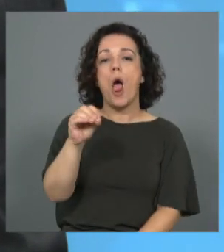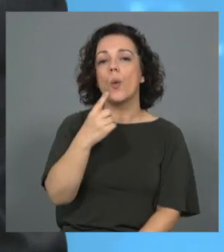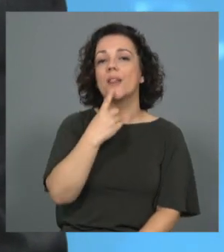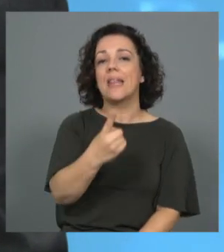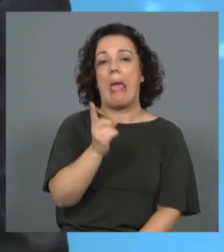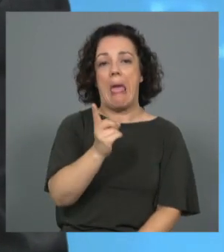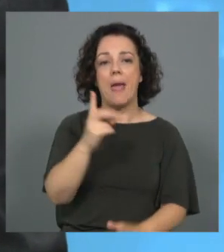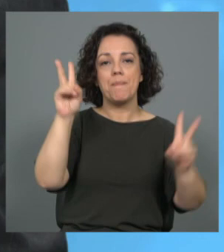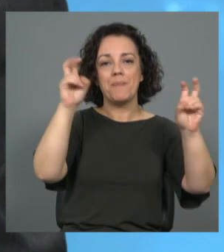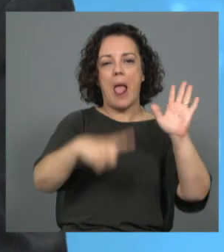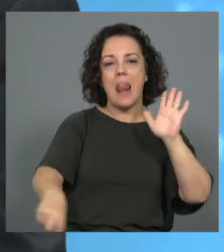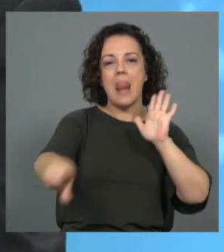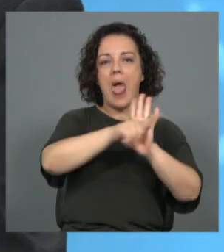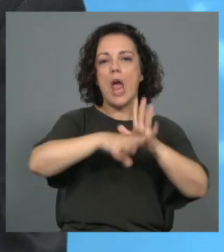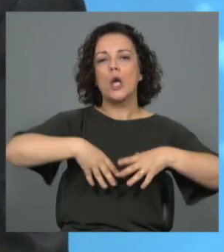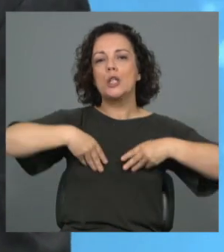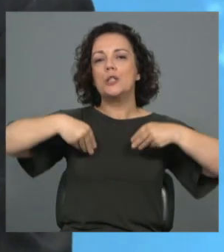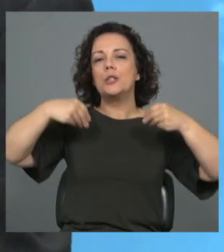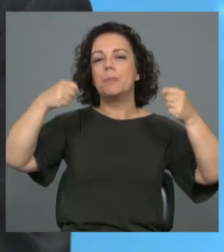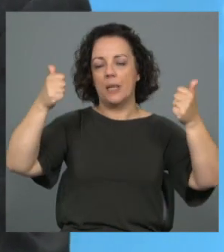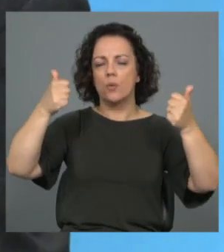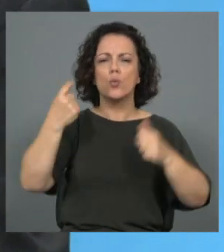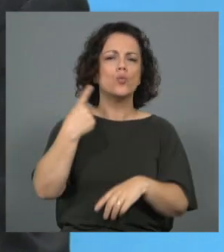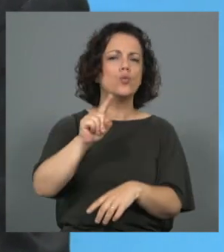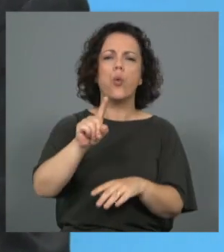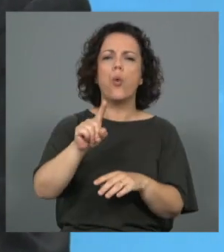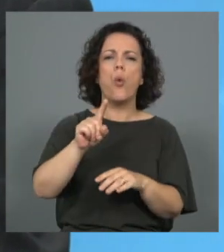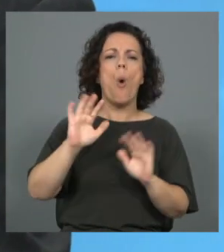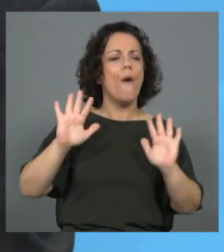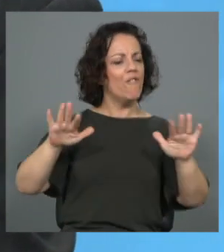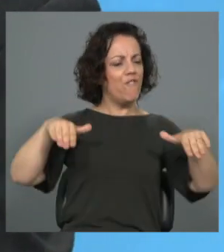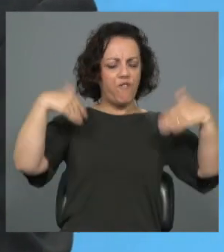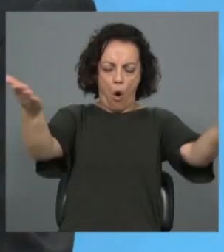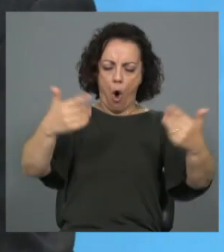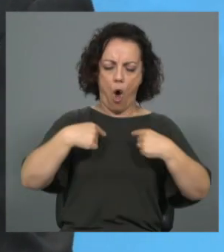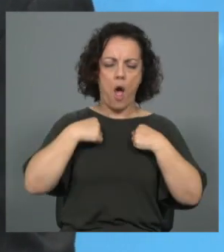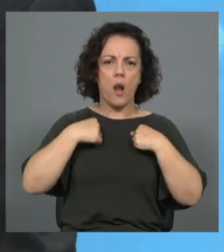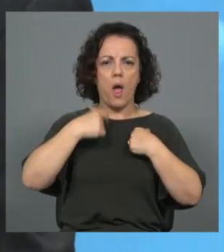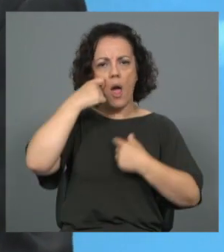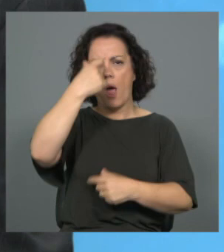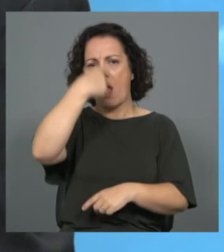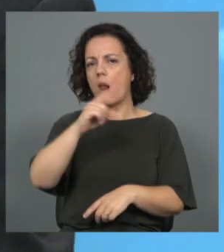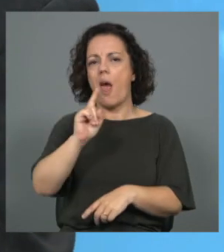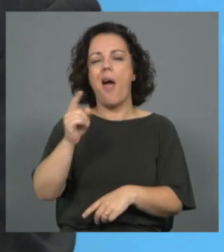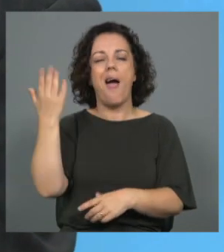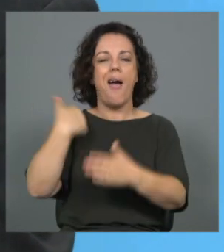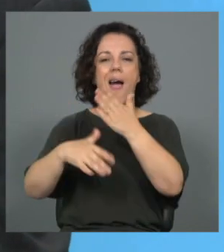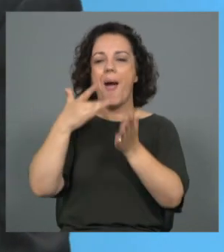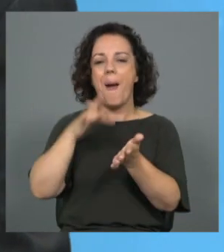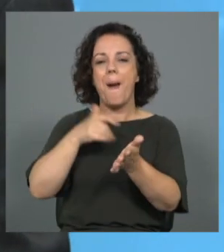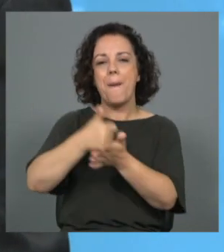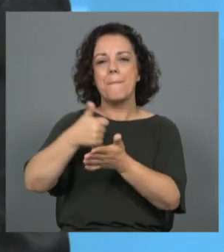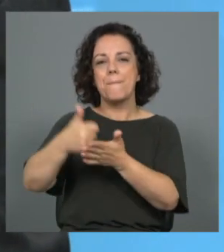Espírito, não uma lei exterior à pessoa, como era no campo bíblico a lei do